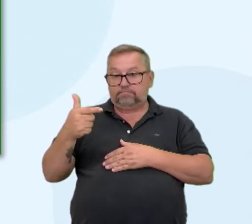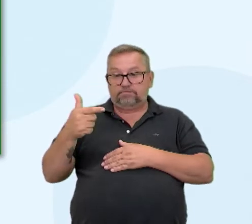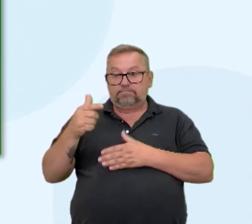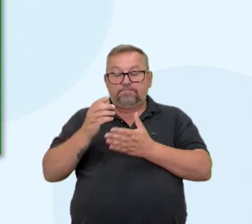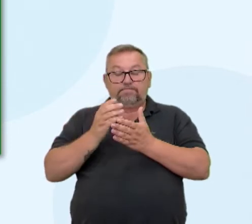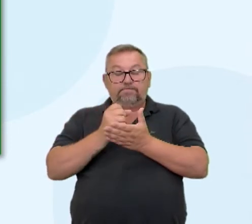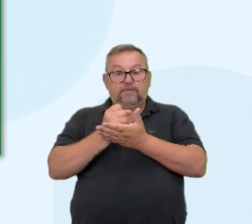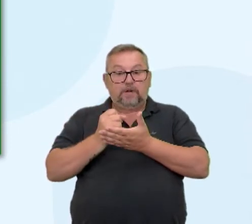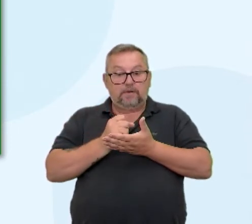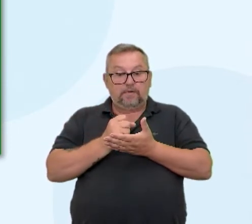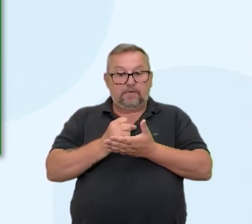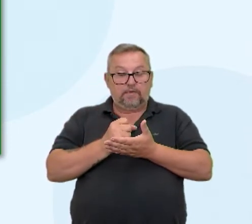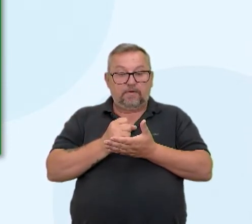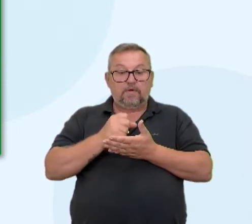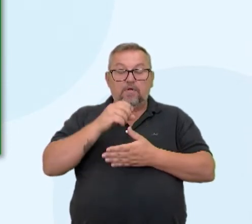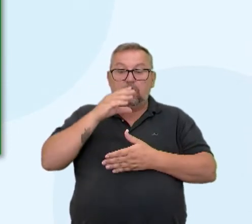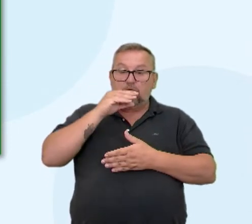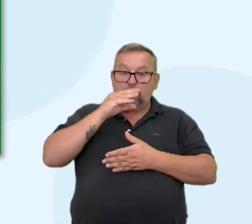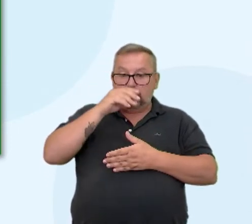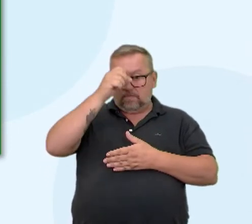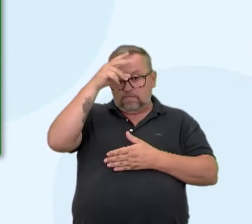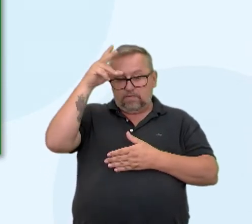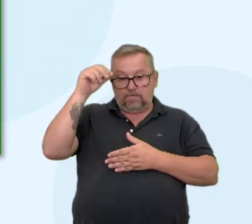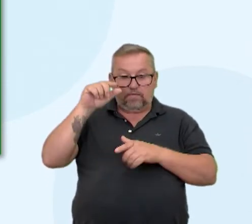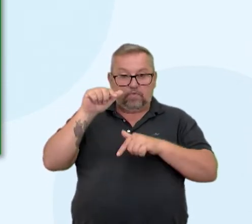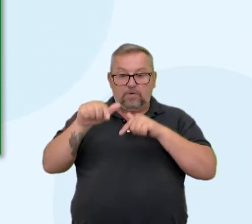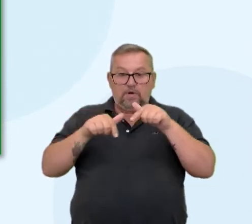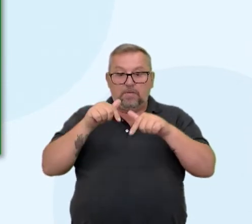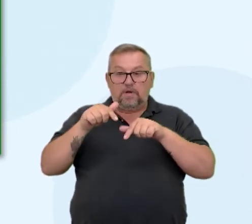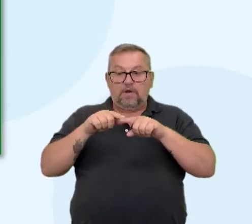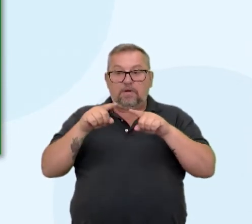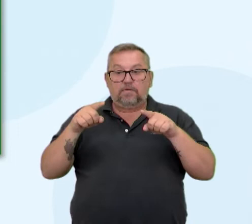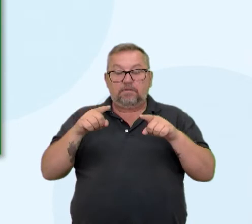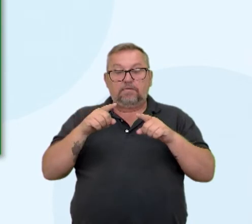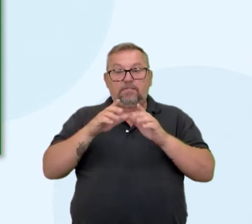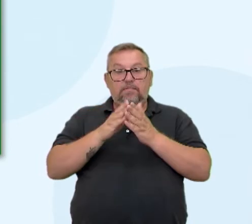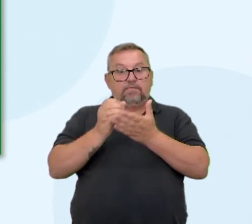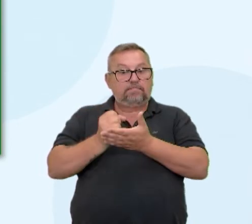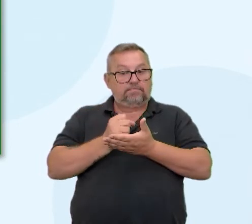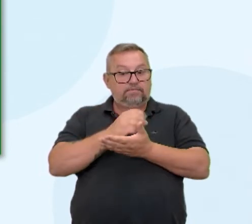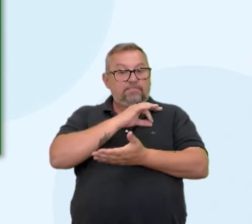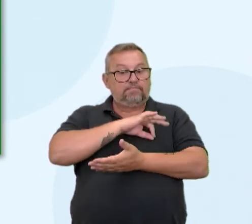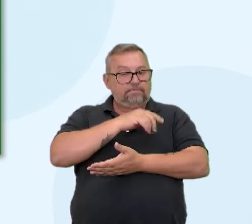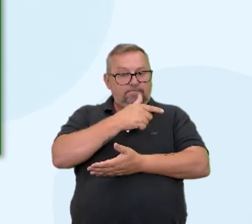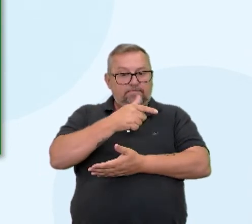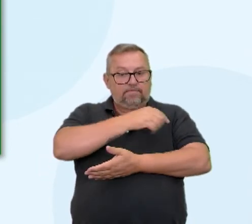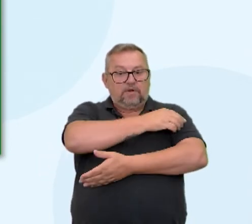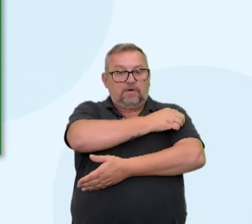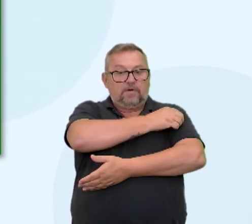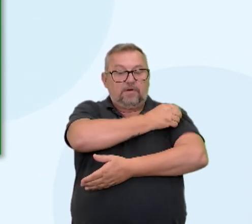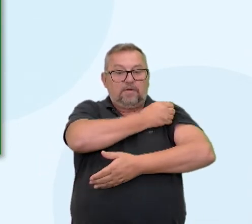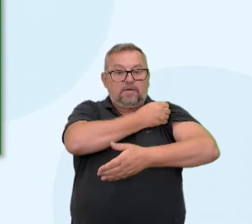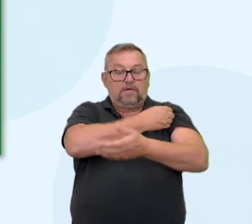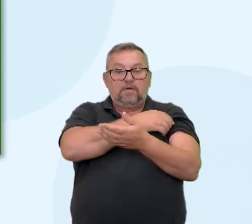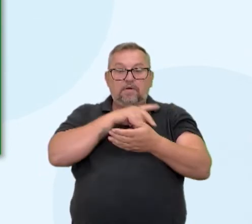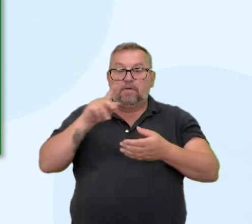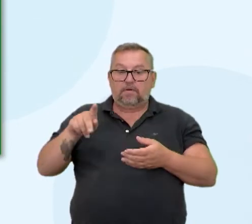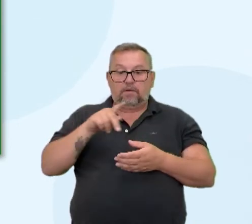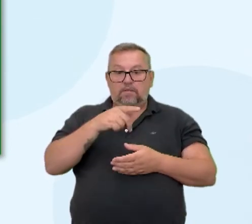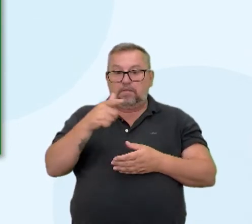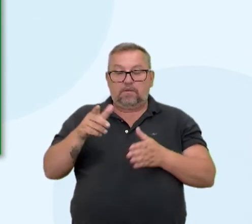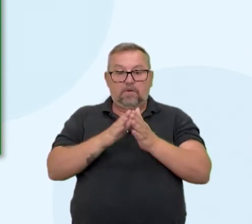assinada. Normalmente, o funcionário público ele não trabalha com carteira de trabalho. Tá? Por exemplo, o meu caso, eu sou professor, eu não